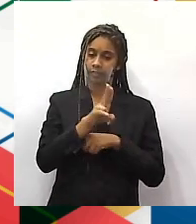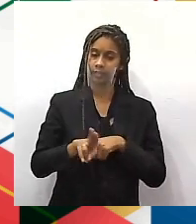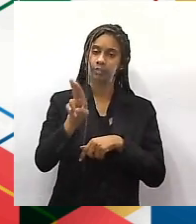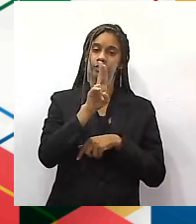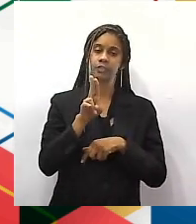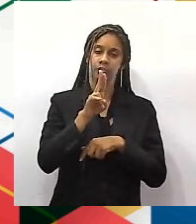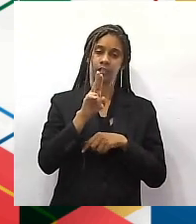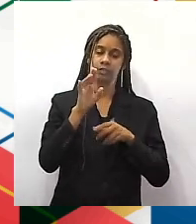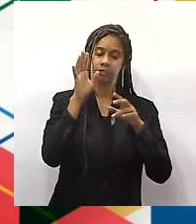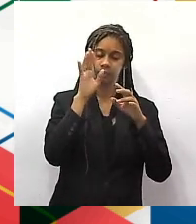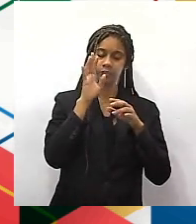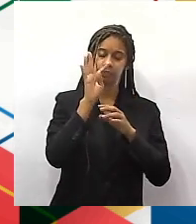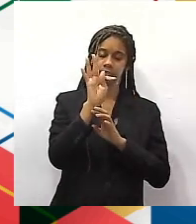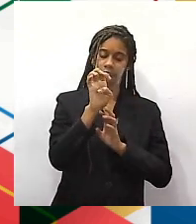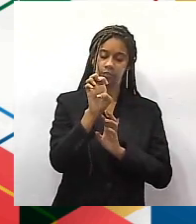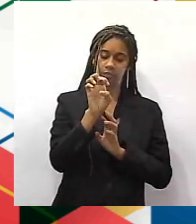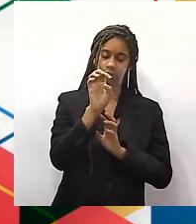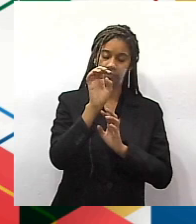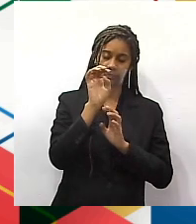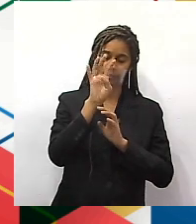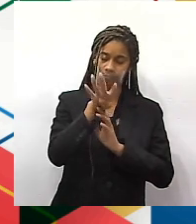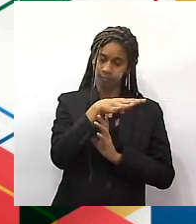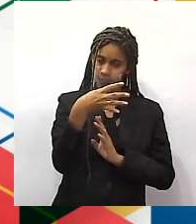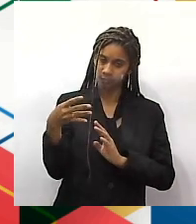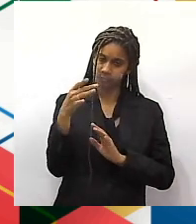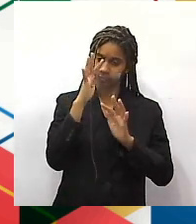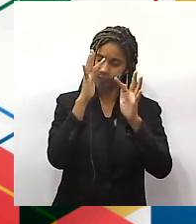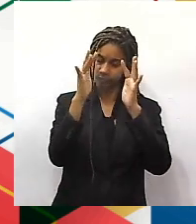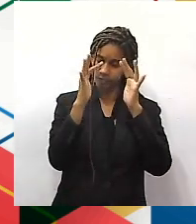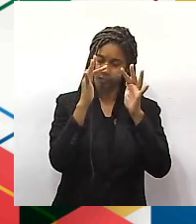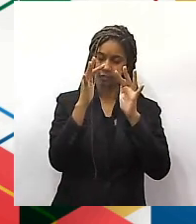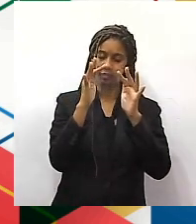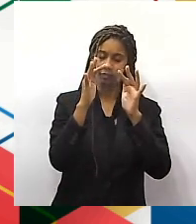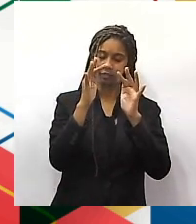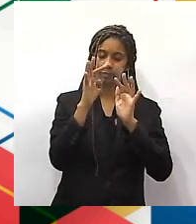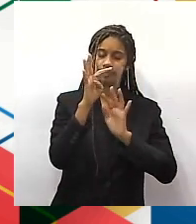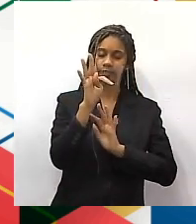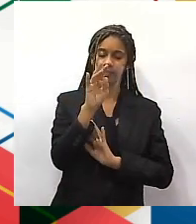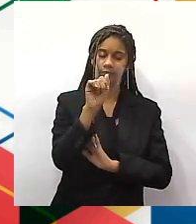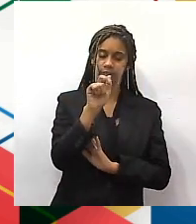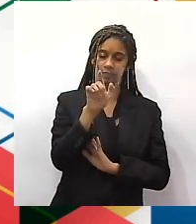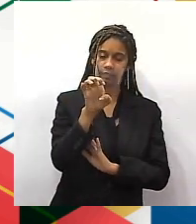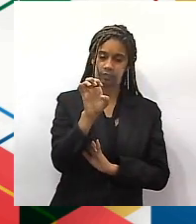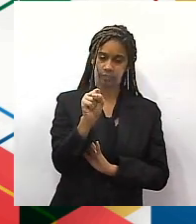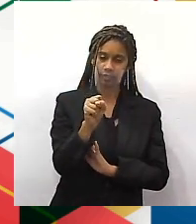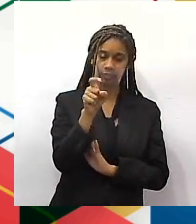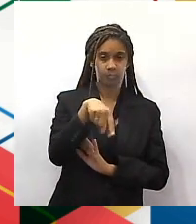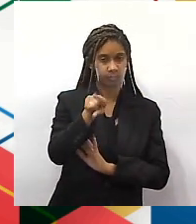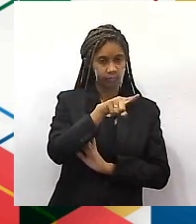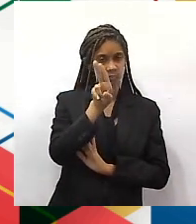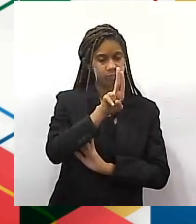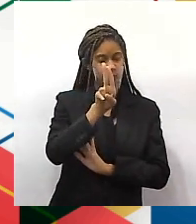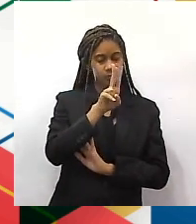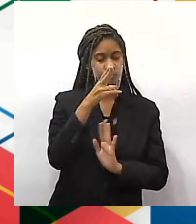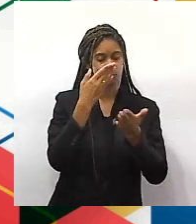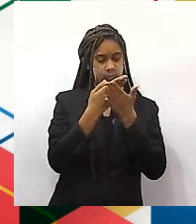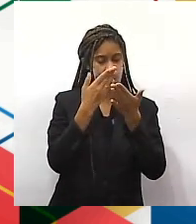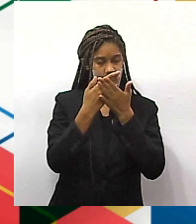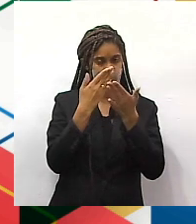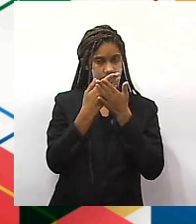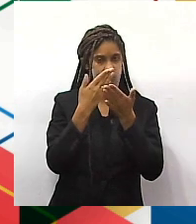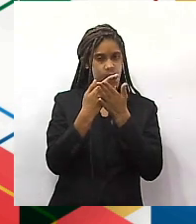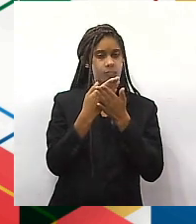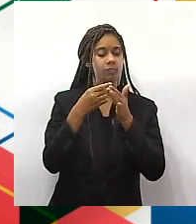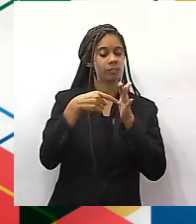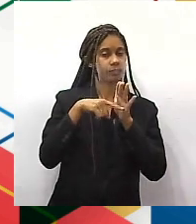Tales importantes e fica aí registrado para você se aprofundar nesse conteúdo, certo? Então